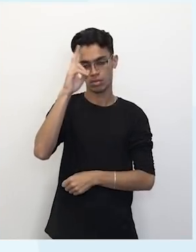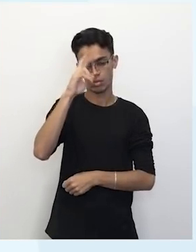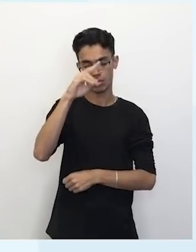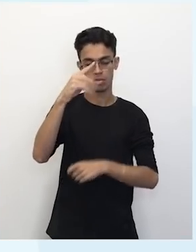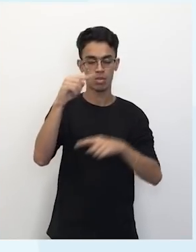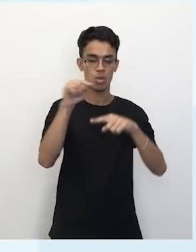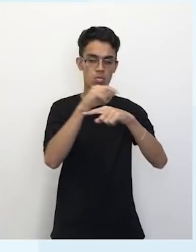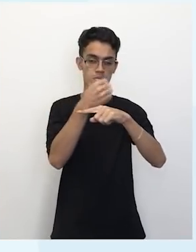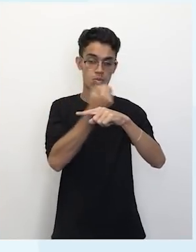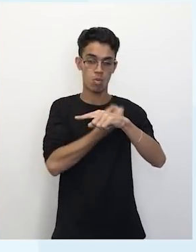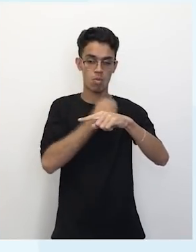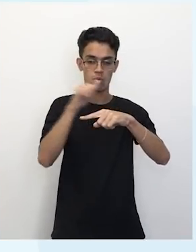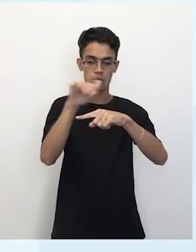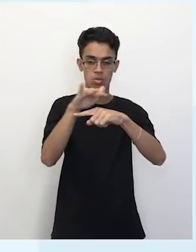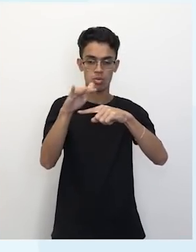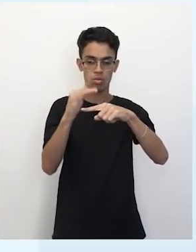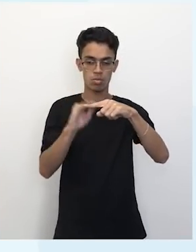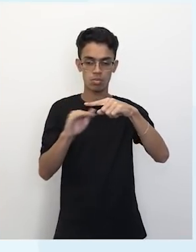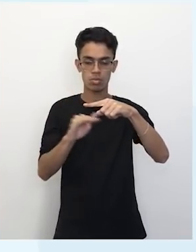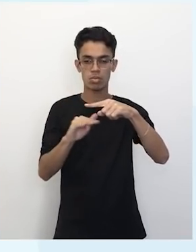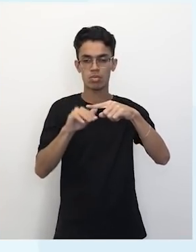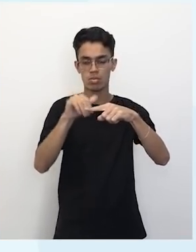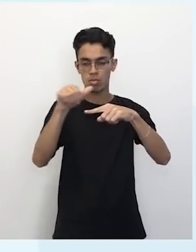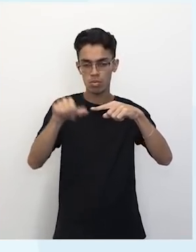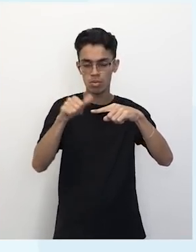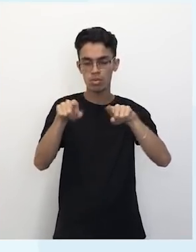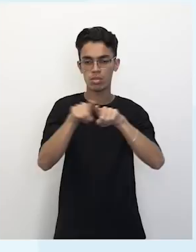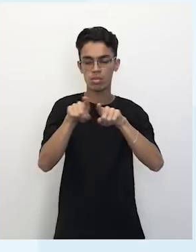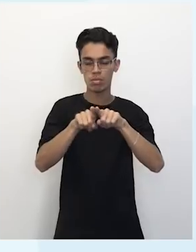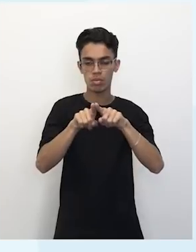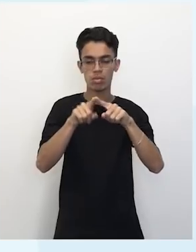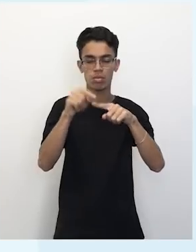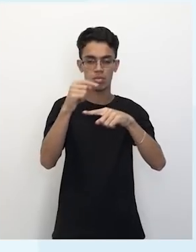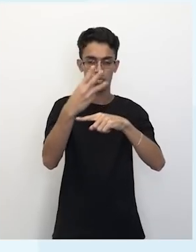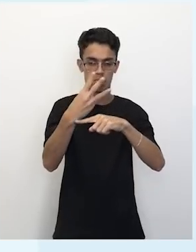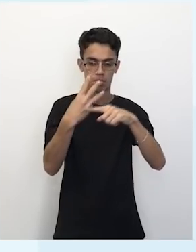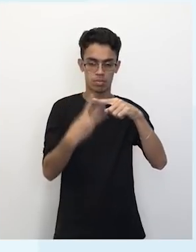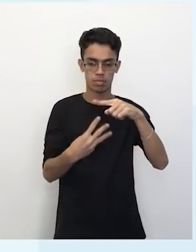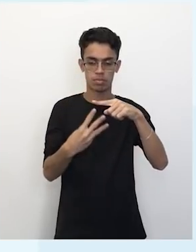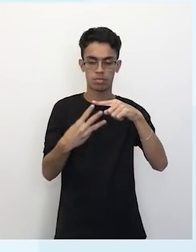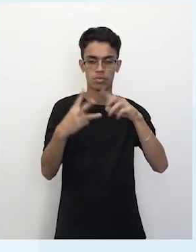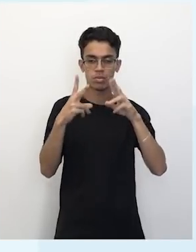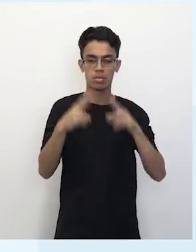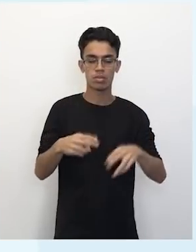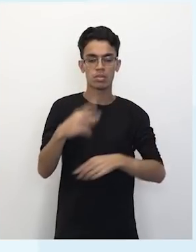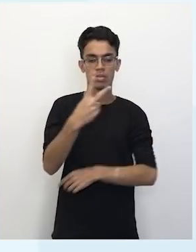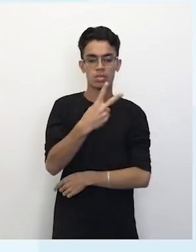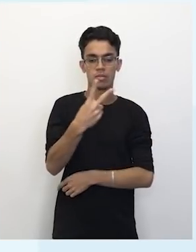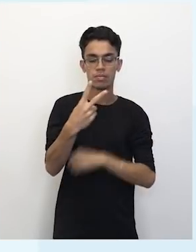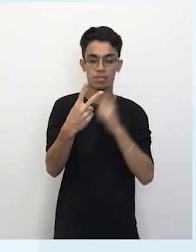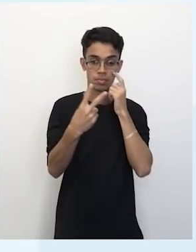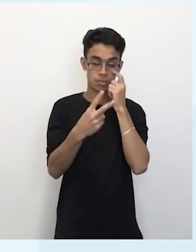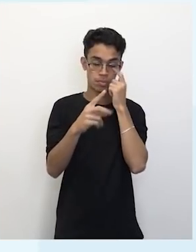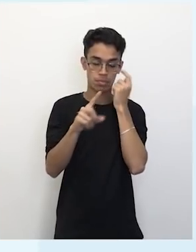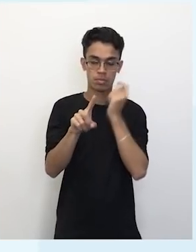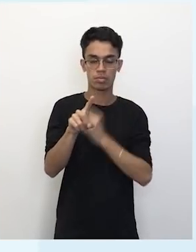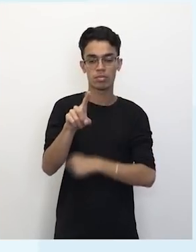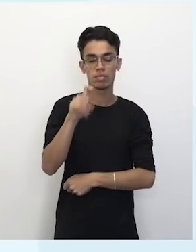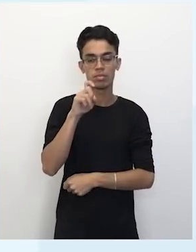embaixo, tá? Quem colocou 3 embaixo tem que pôr 3 em cima. E aí eu faço a continha, olha lá. 2x mais